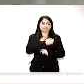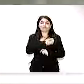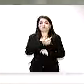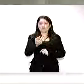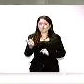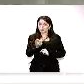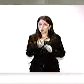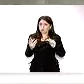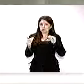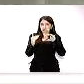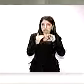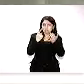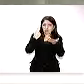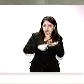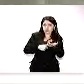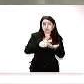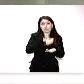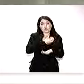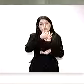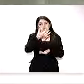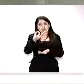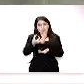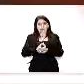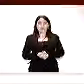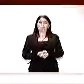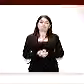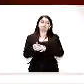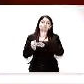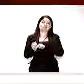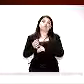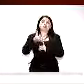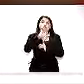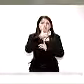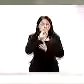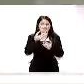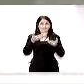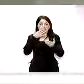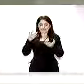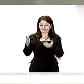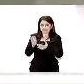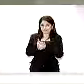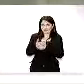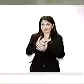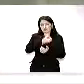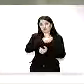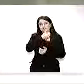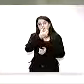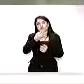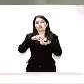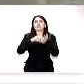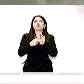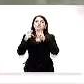acordado passam ao item 60 Ok o item 60 é acompanhamento de execução contratual da